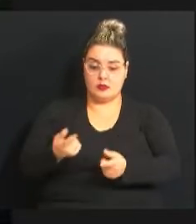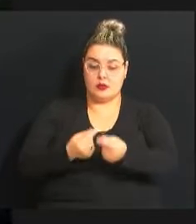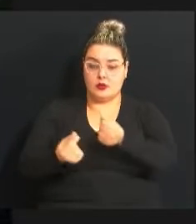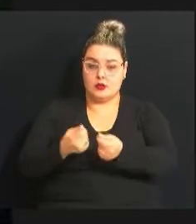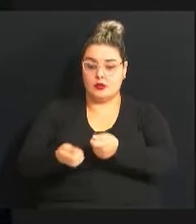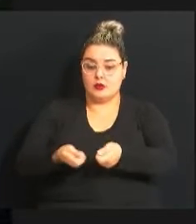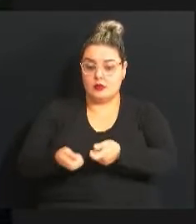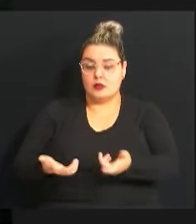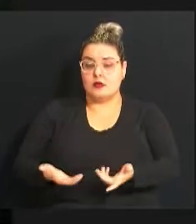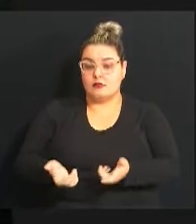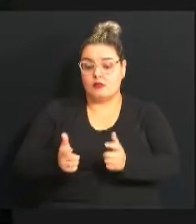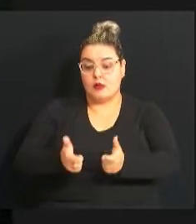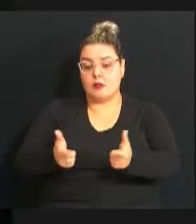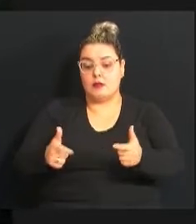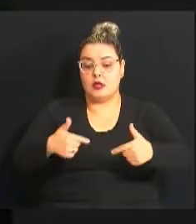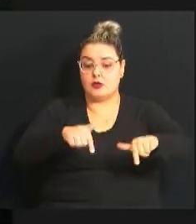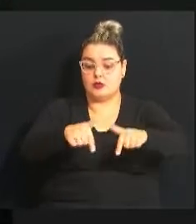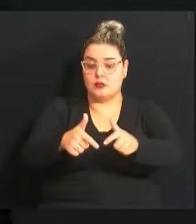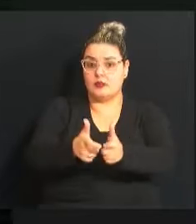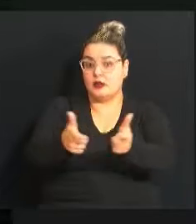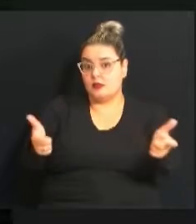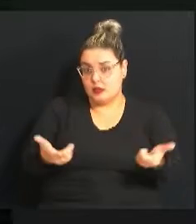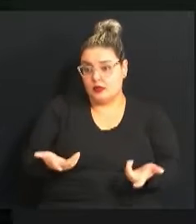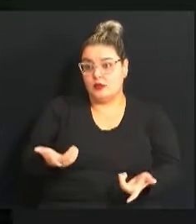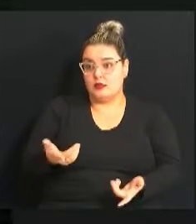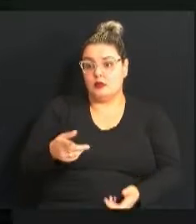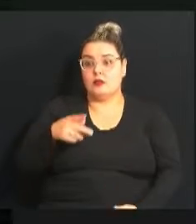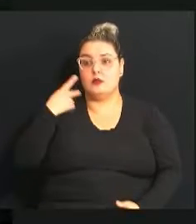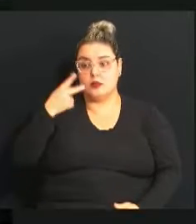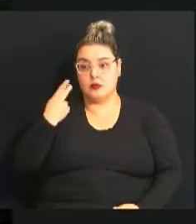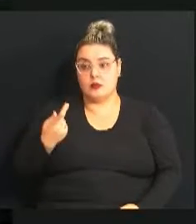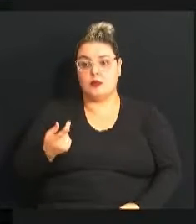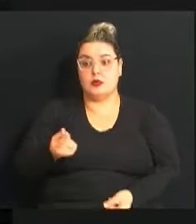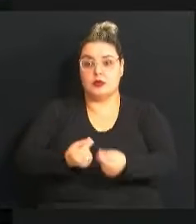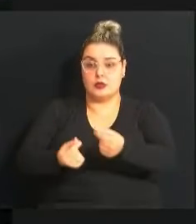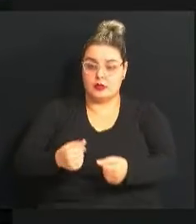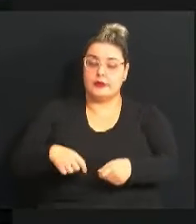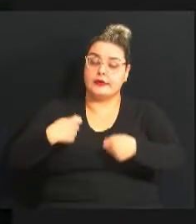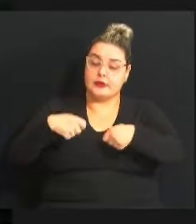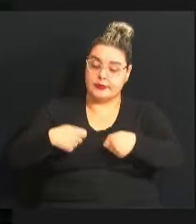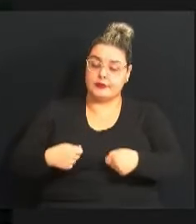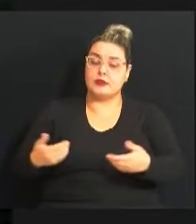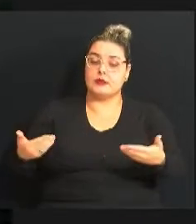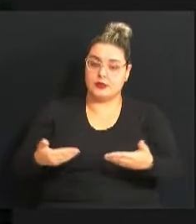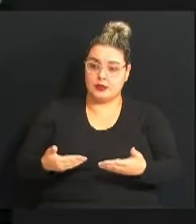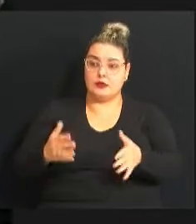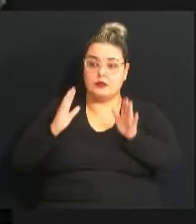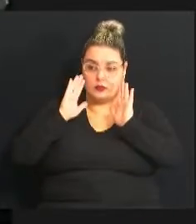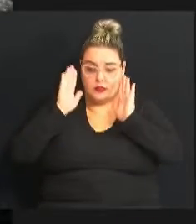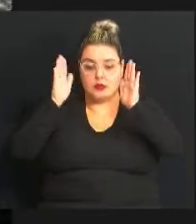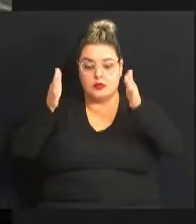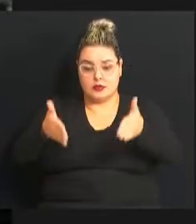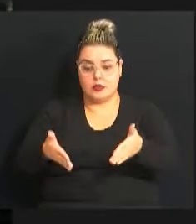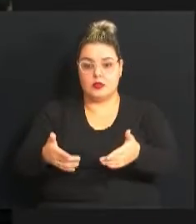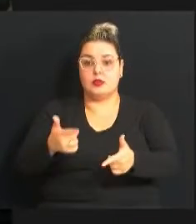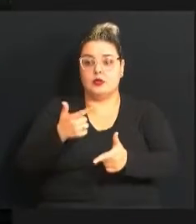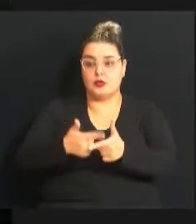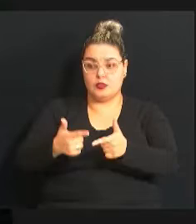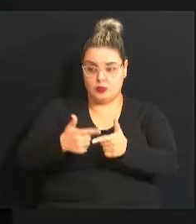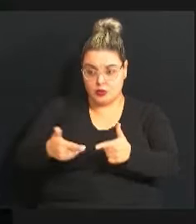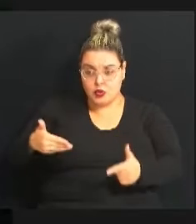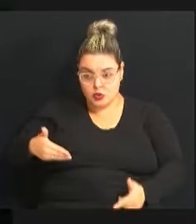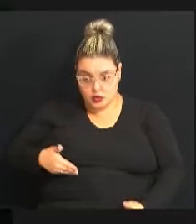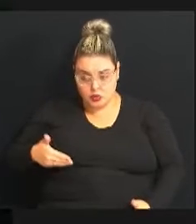emprego, que é uma política econômica que o Brasil está carente nesse momento. Quer dizer, olhar com mais atenção o problema da fome, o problema